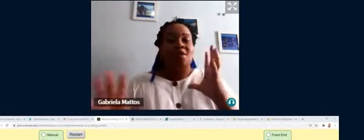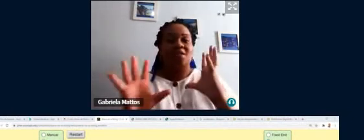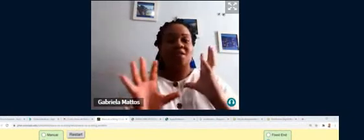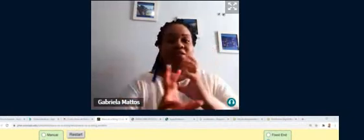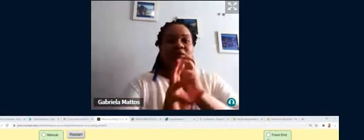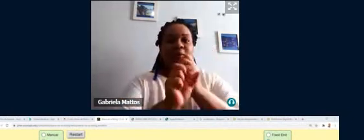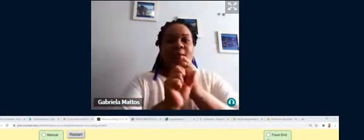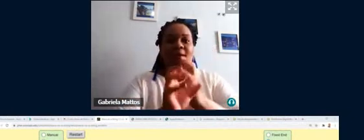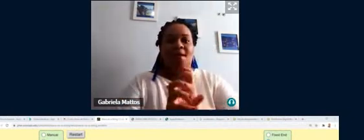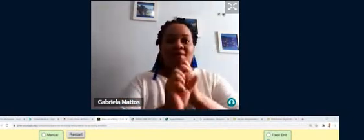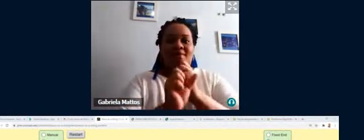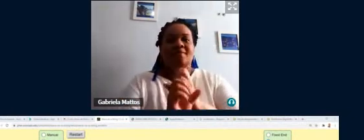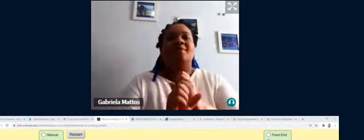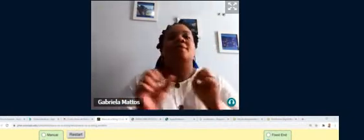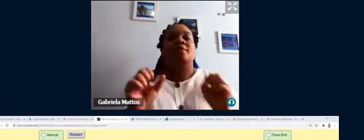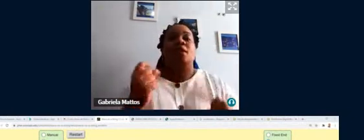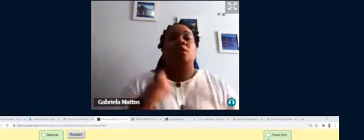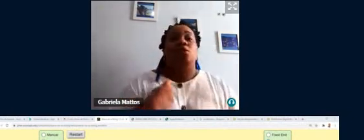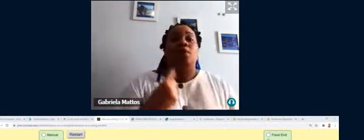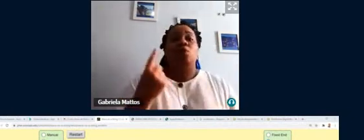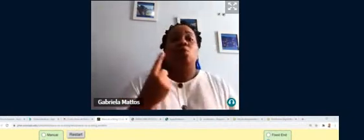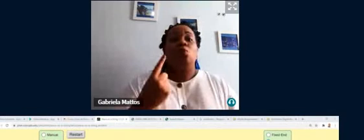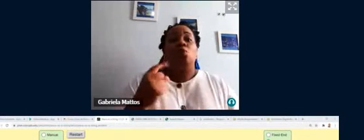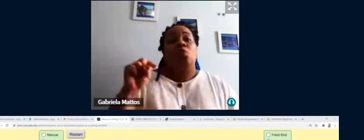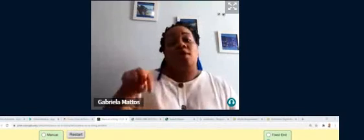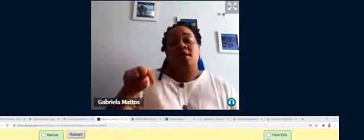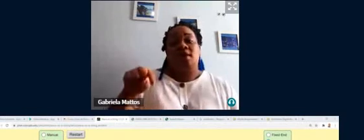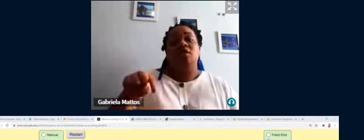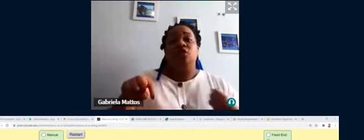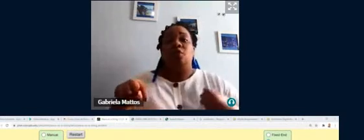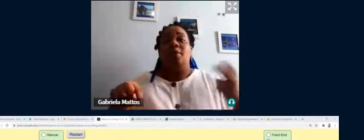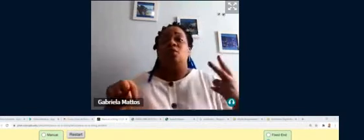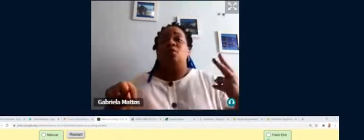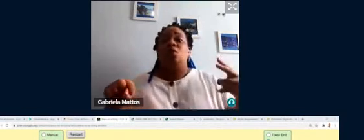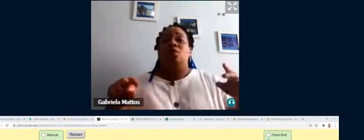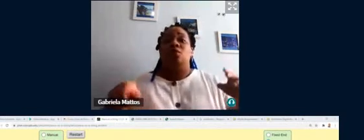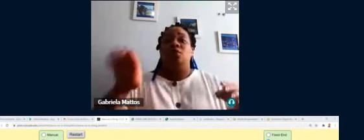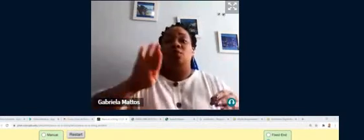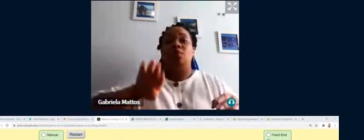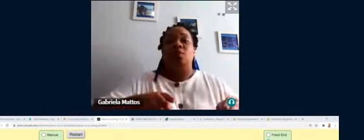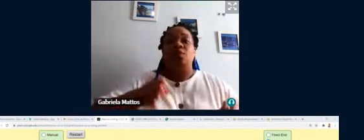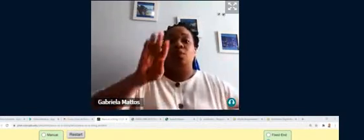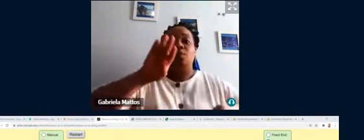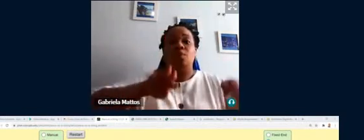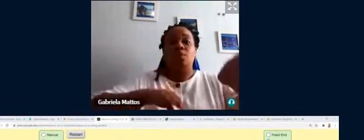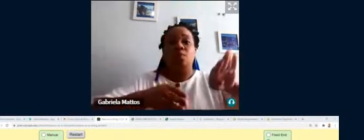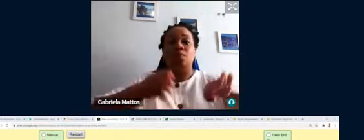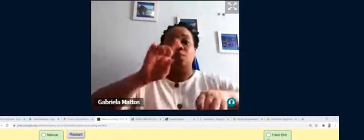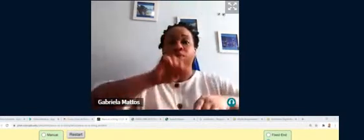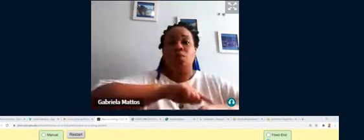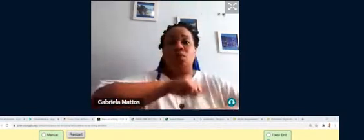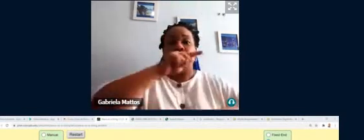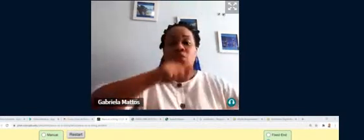Então, isso aqui é a amplitude da onda 1, essa aqui é a amplitude da onda 2, e aqui, quando as duas se encontram, vai ser a amplitude